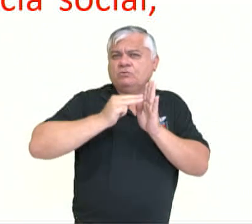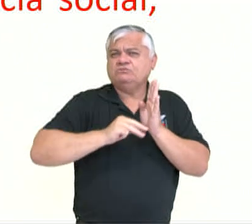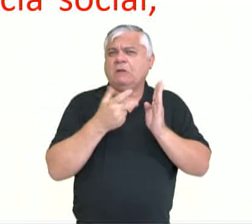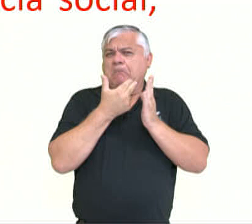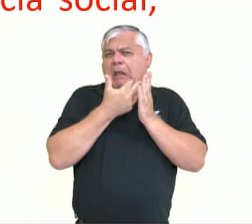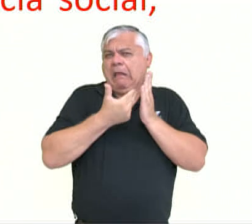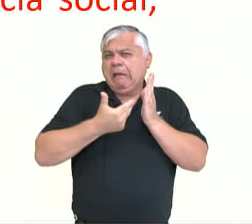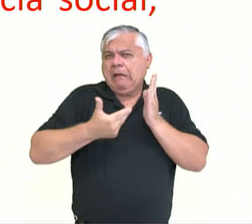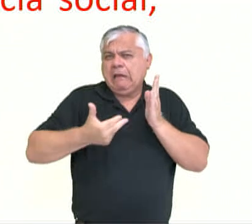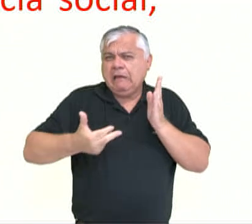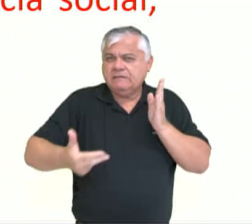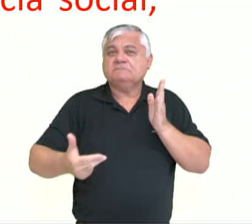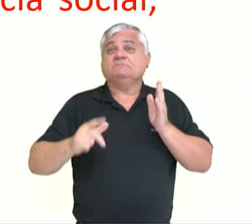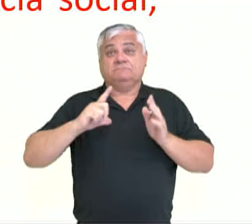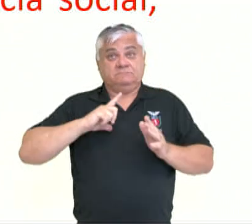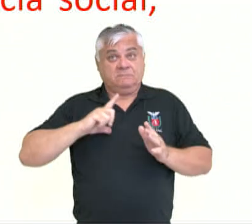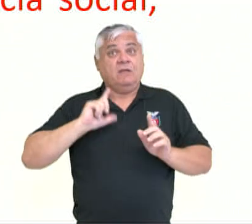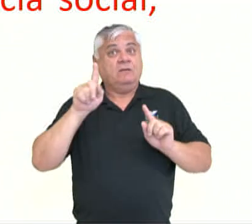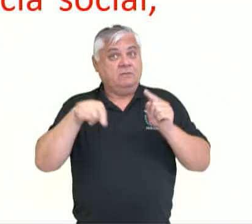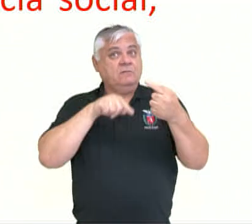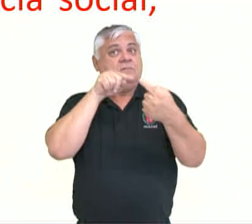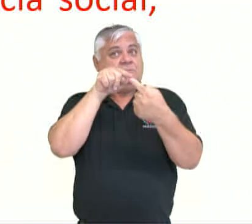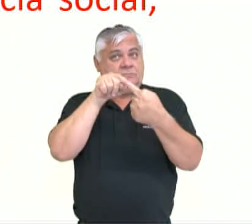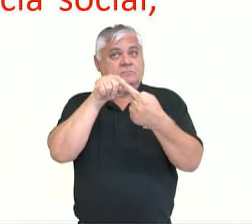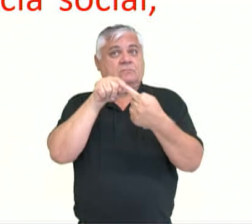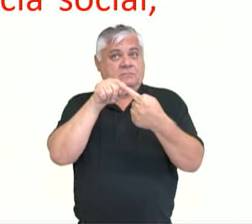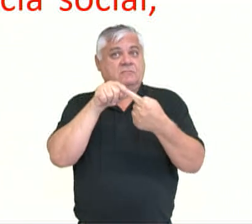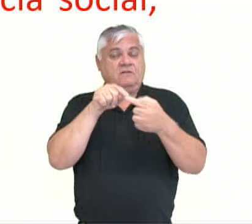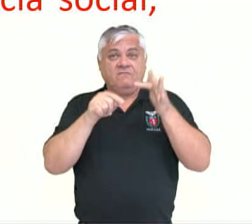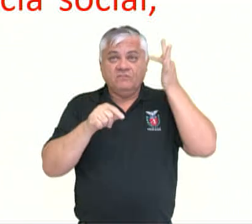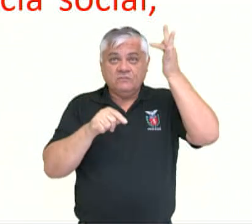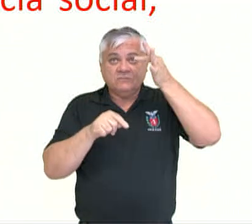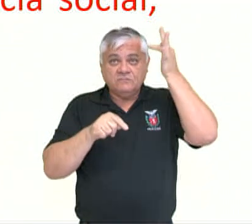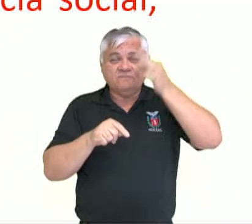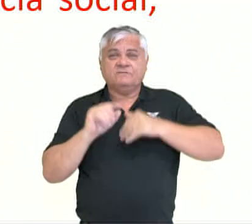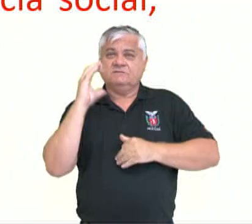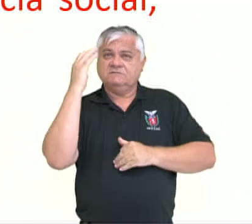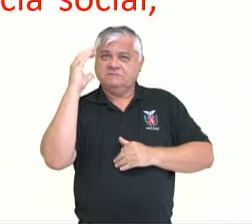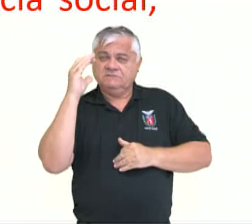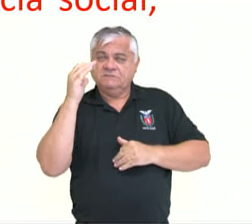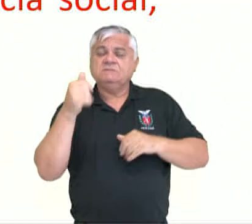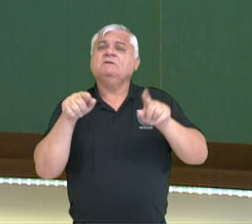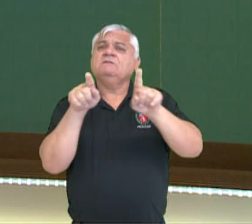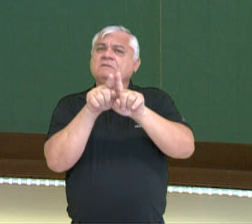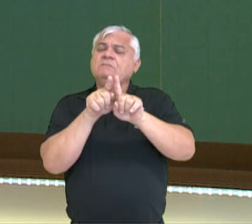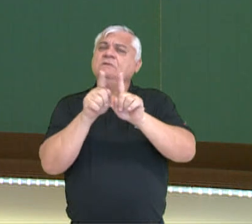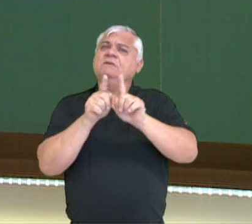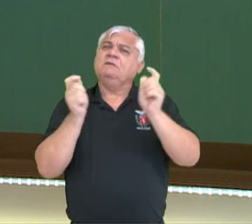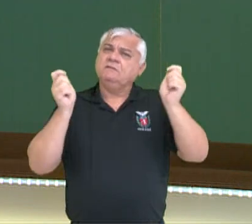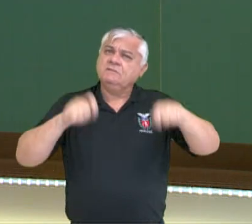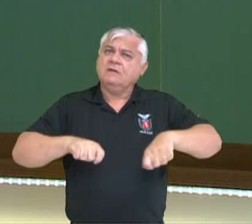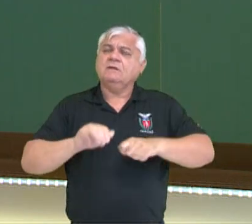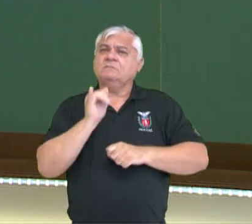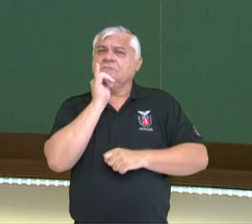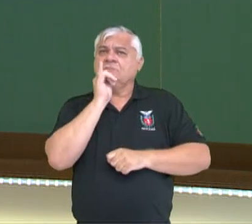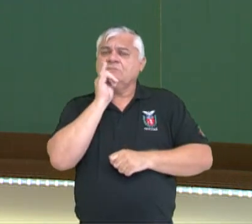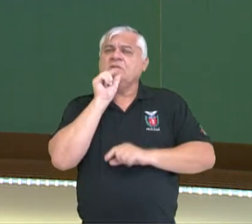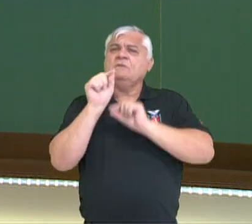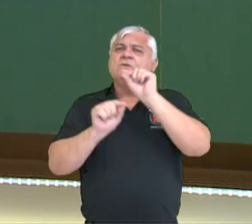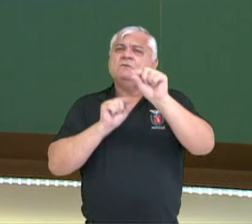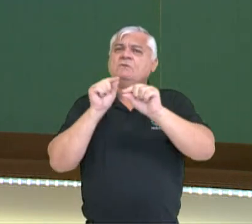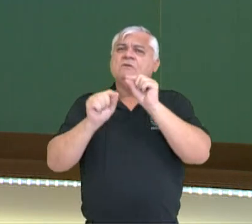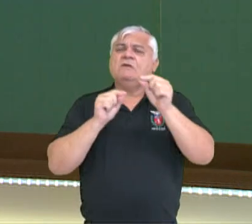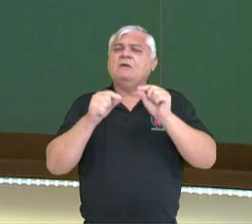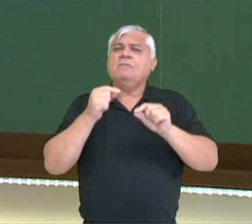Então, é justamente esse o objetivo da filosofia da ciência e ela serve justamente para